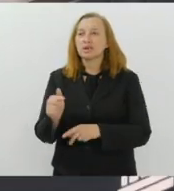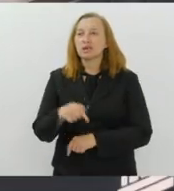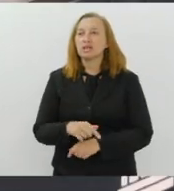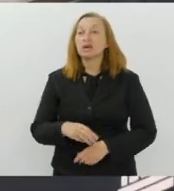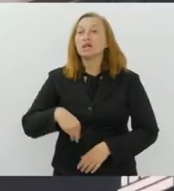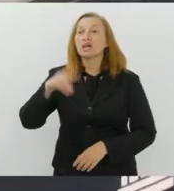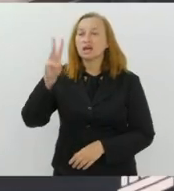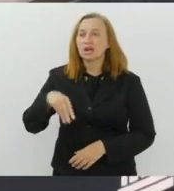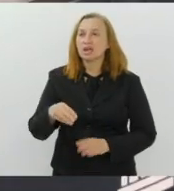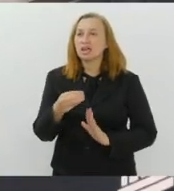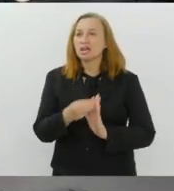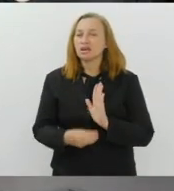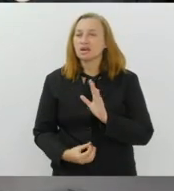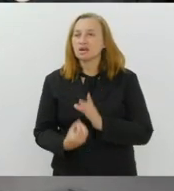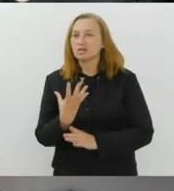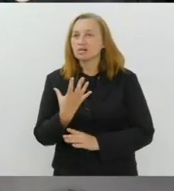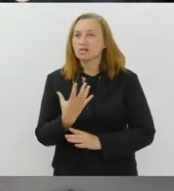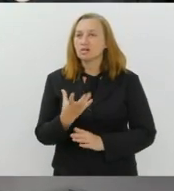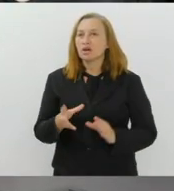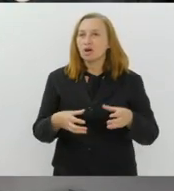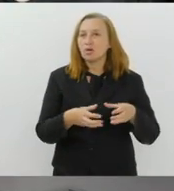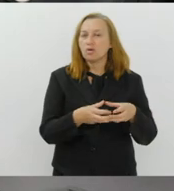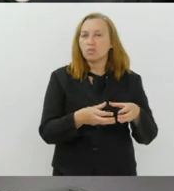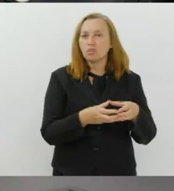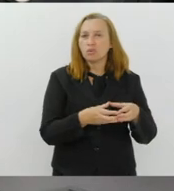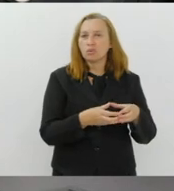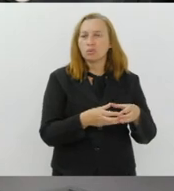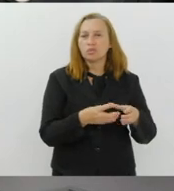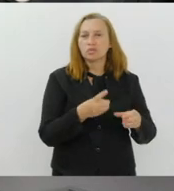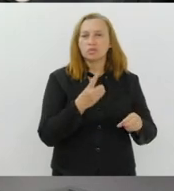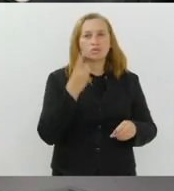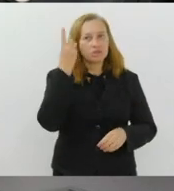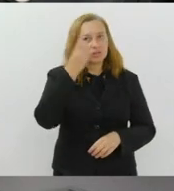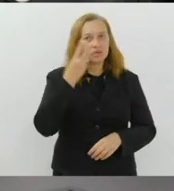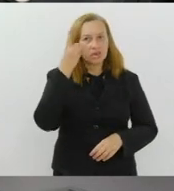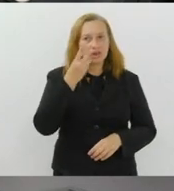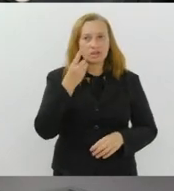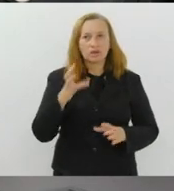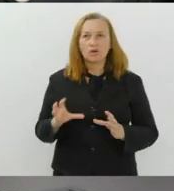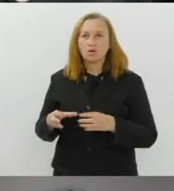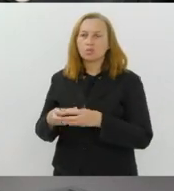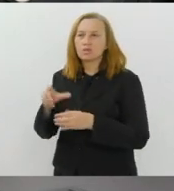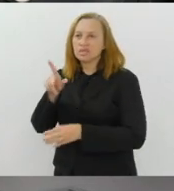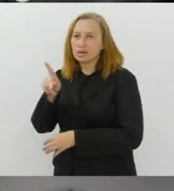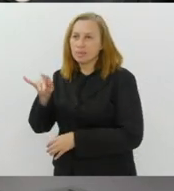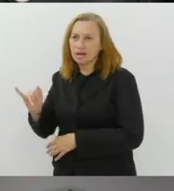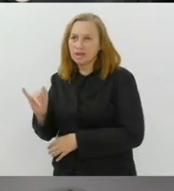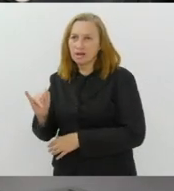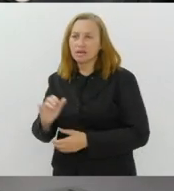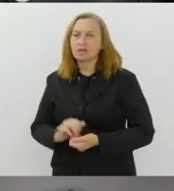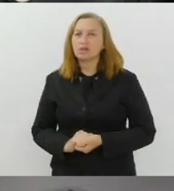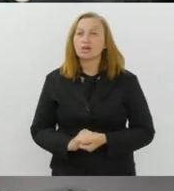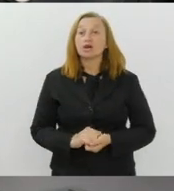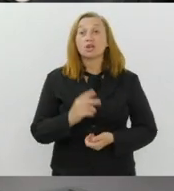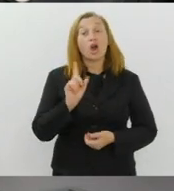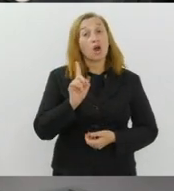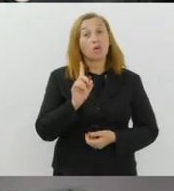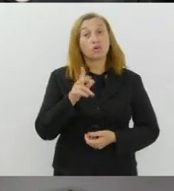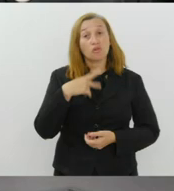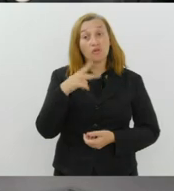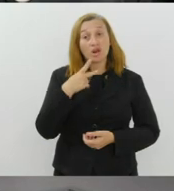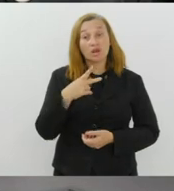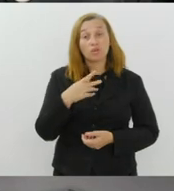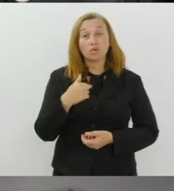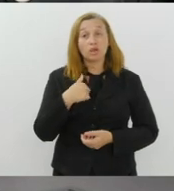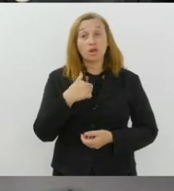Quem faz os ofícios? É a equipe do deputado ou a equipe da CPI, delegado Existe Marta Rocha? Existe equipe do deputado. Não, estou falando quando eu